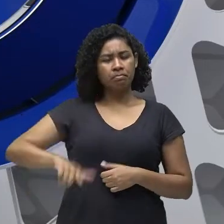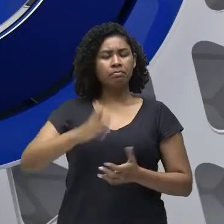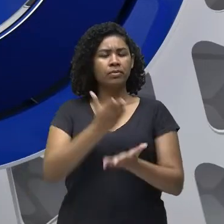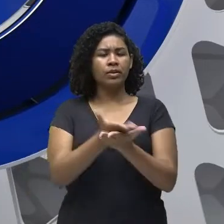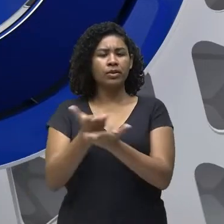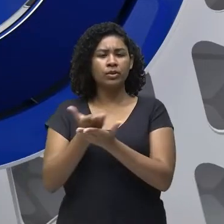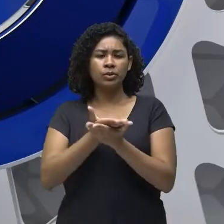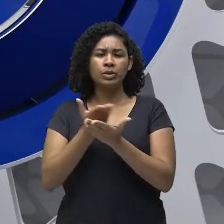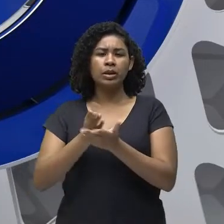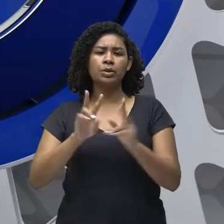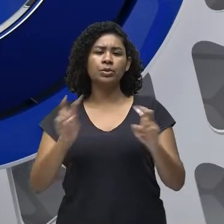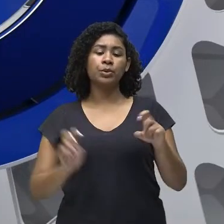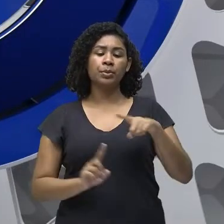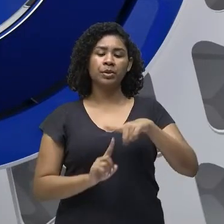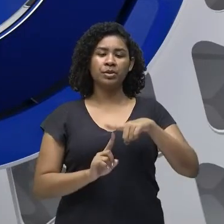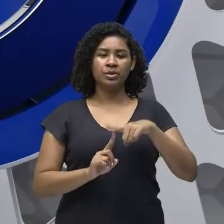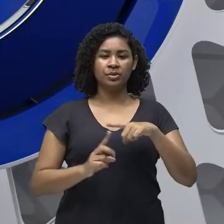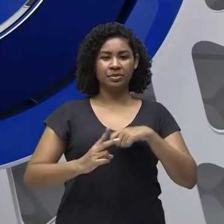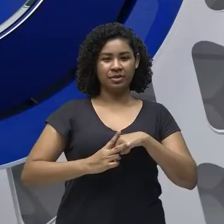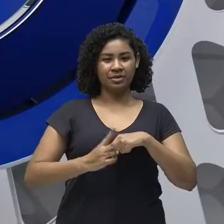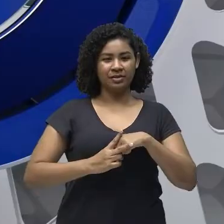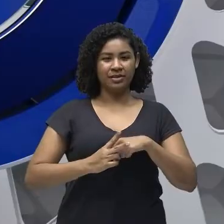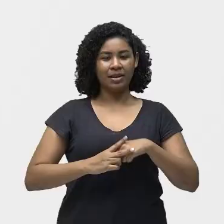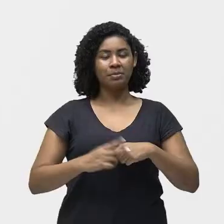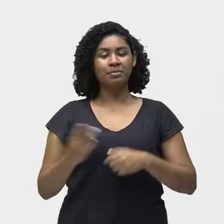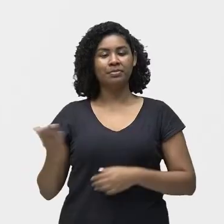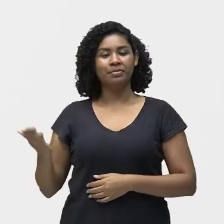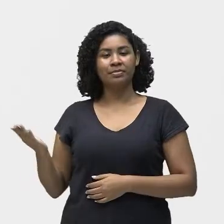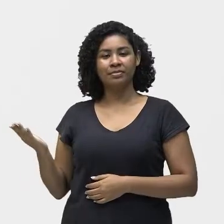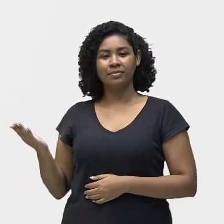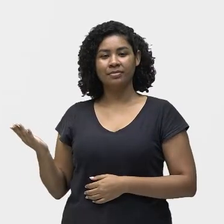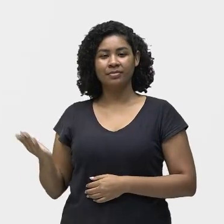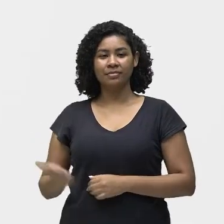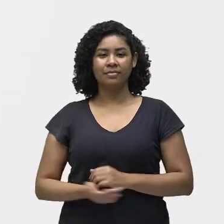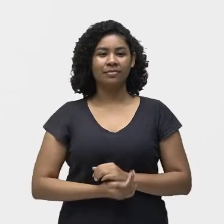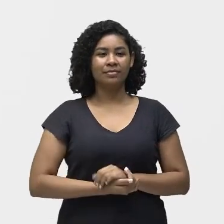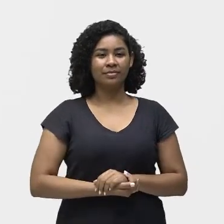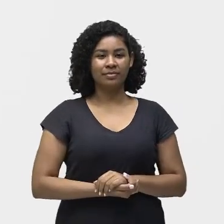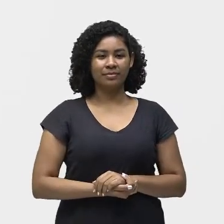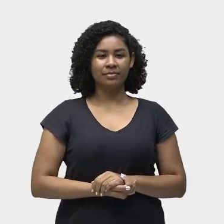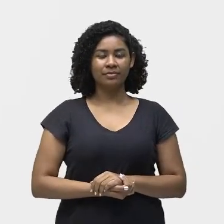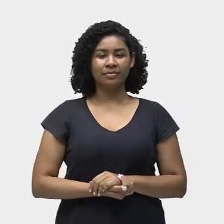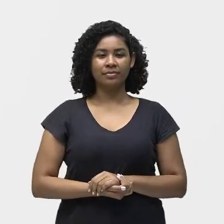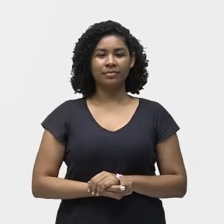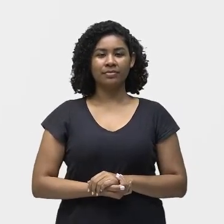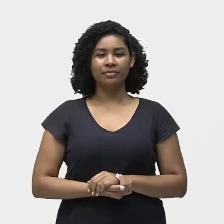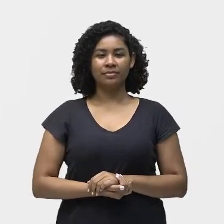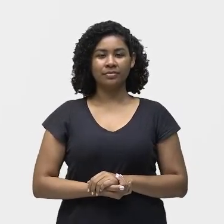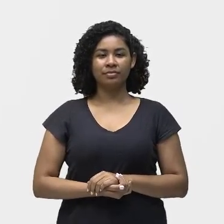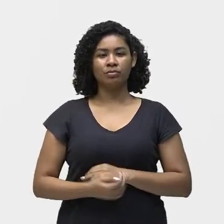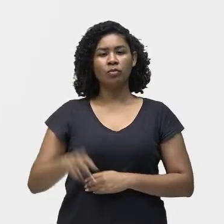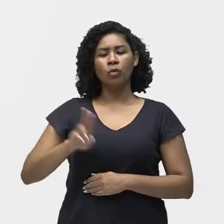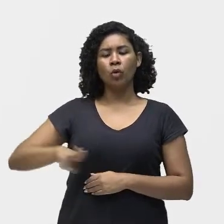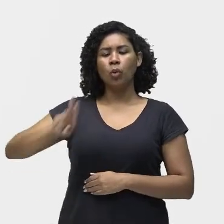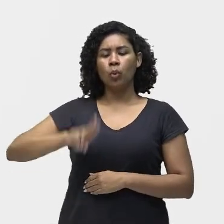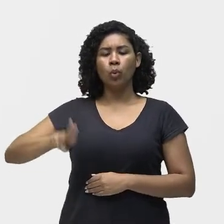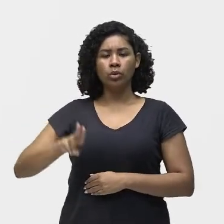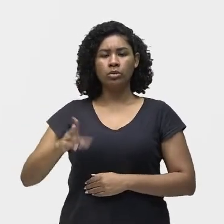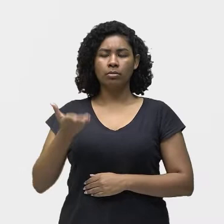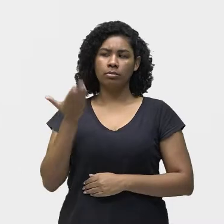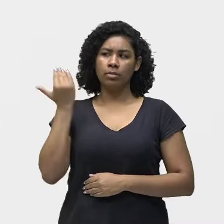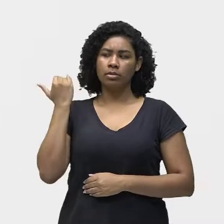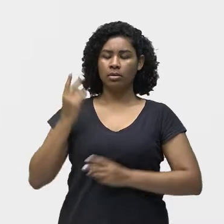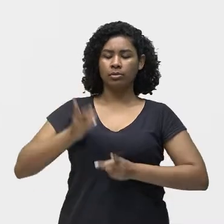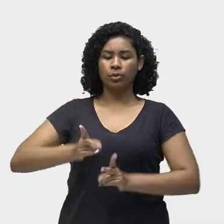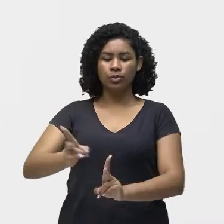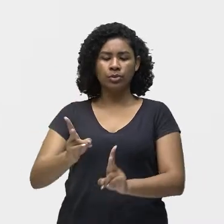especificamente sobre esse tipo de verbo, né, esse tempo verbal? Acompanhe aqui. Então, olha só, o uso do past continuous. Então, para quem não